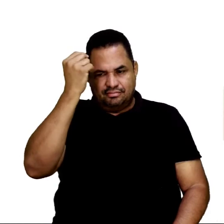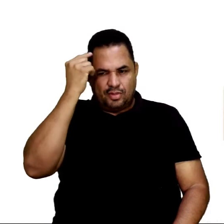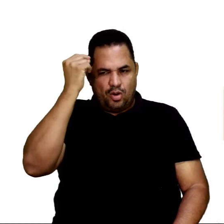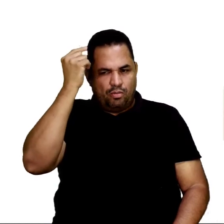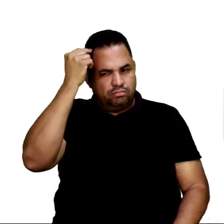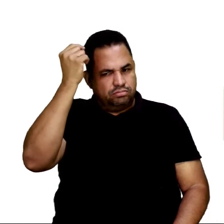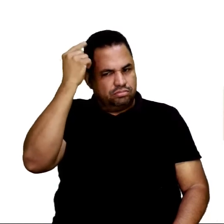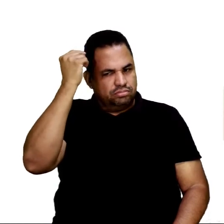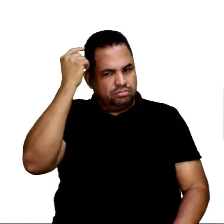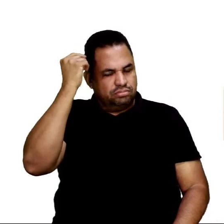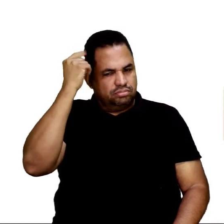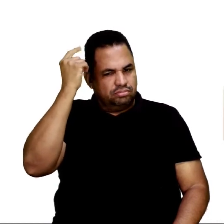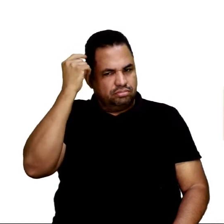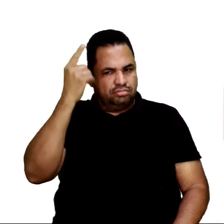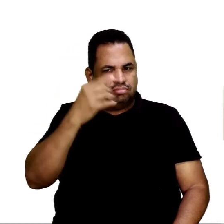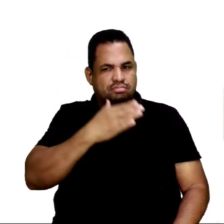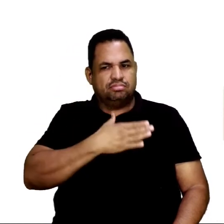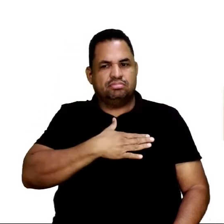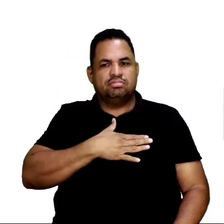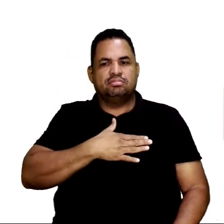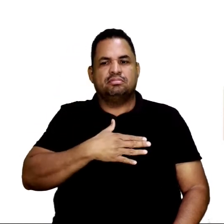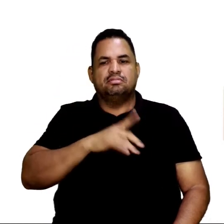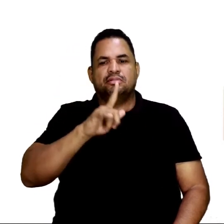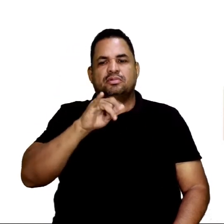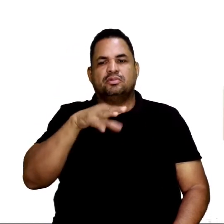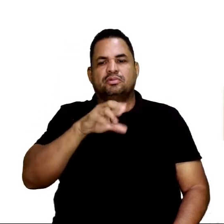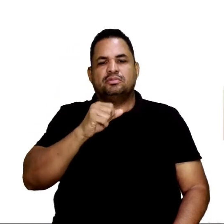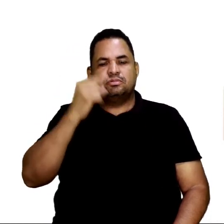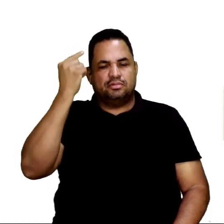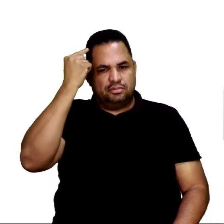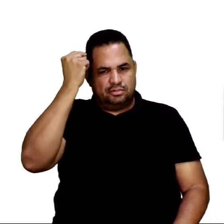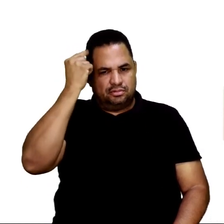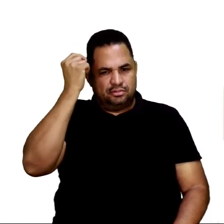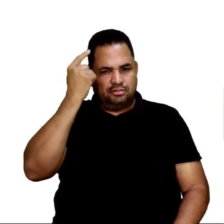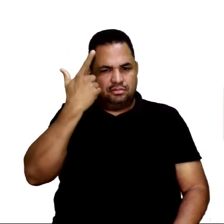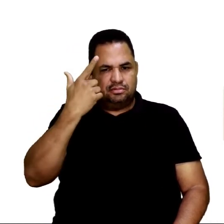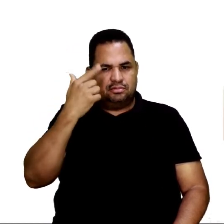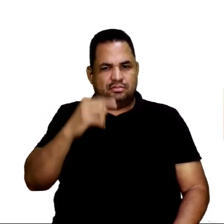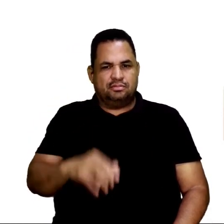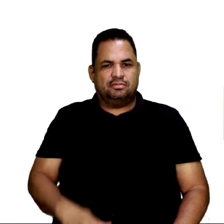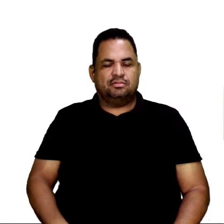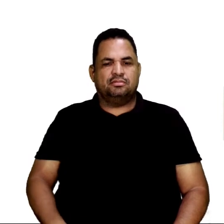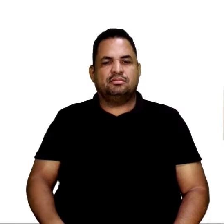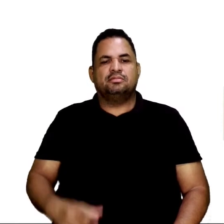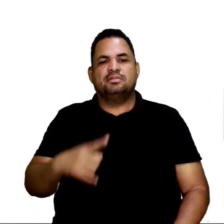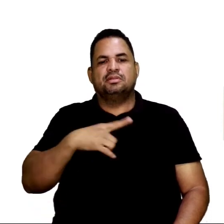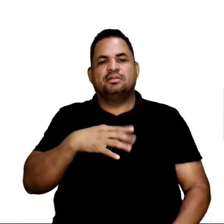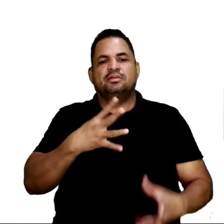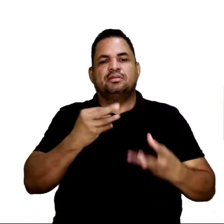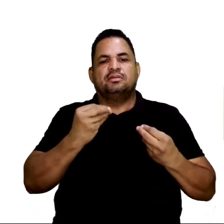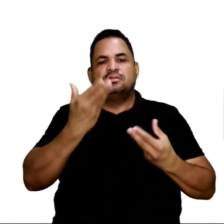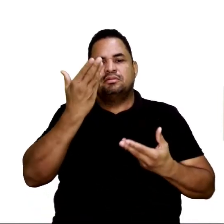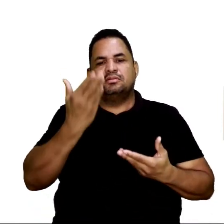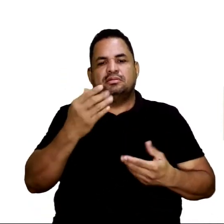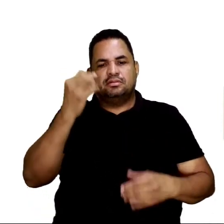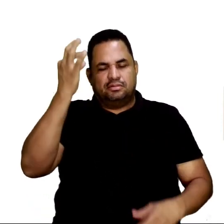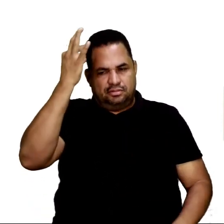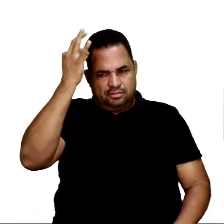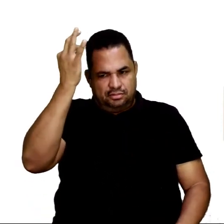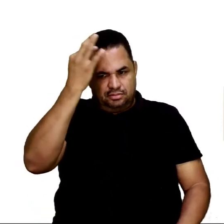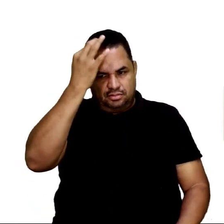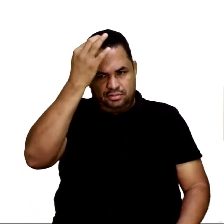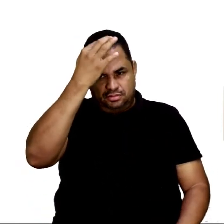lanugo, né? Ele vem todo, você consegue ver esses pelinhos. Tem gente, tem bebê que nasce muito cabeludo, gente. Mas esses pelinhos que estão